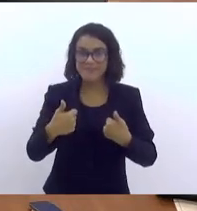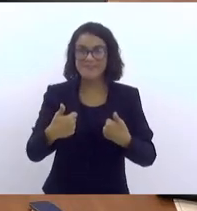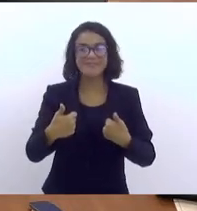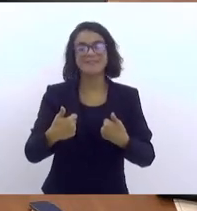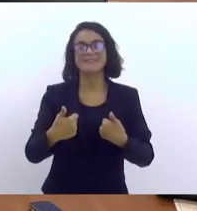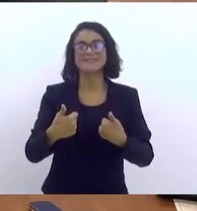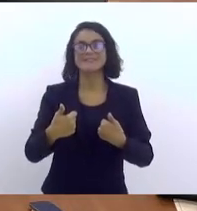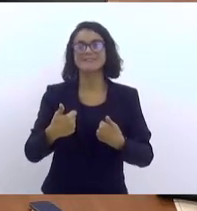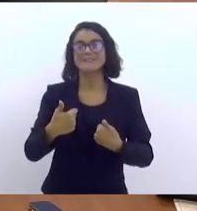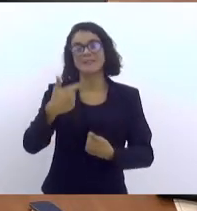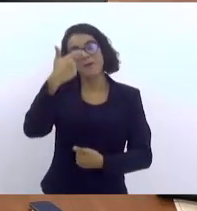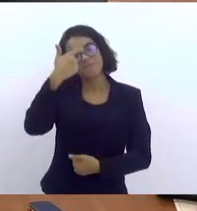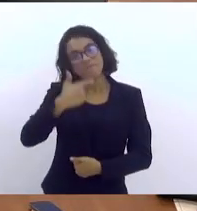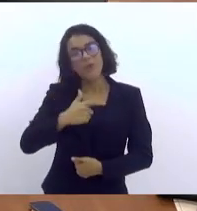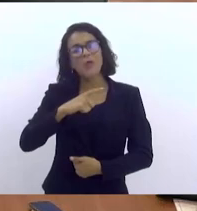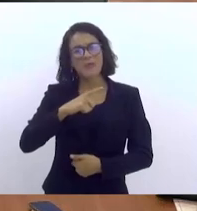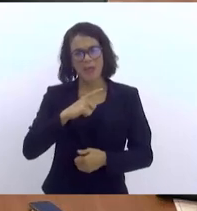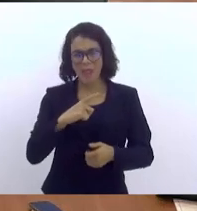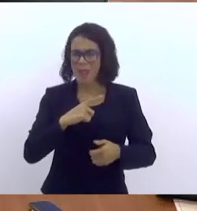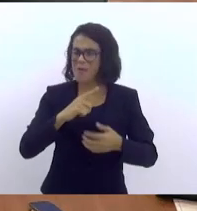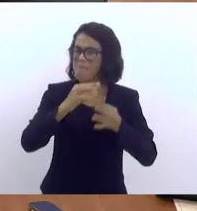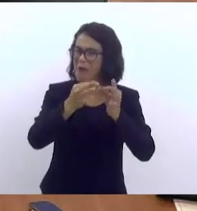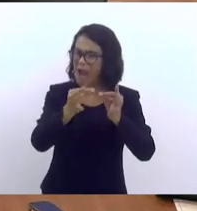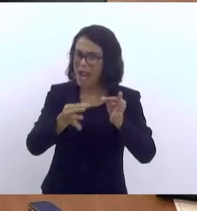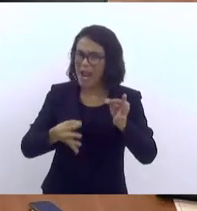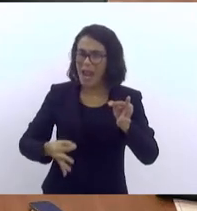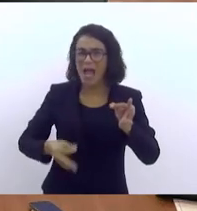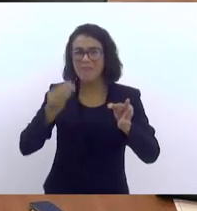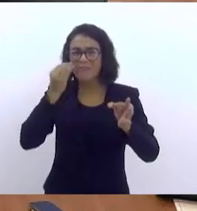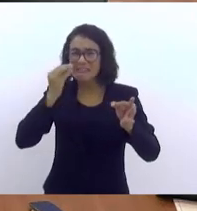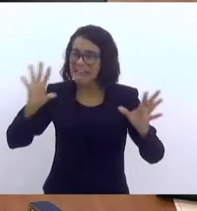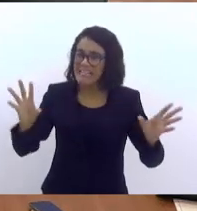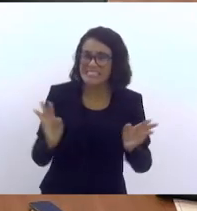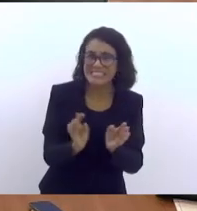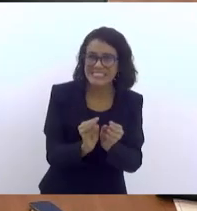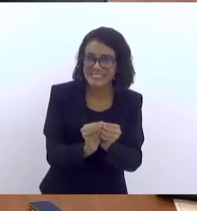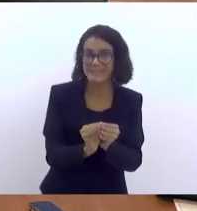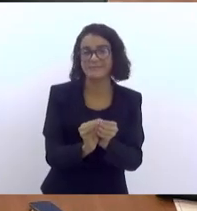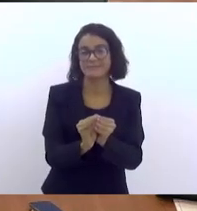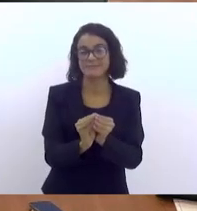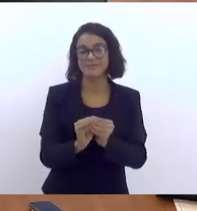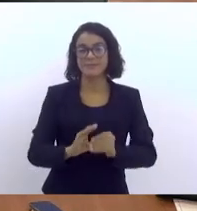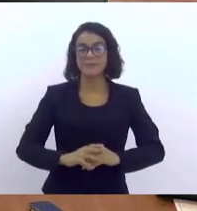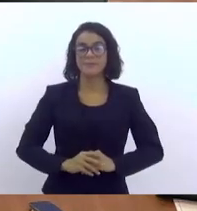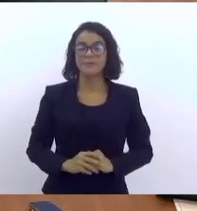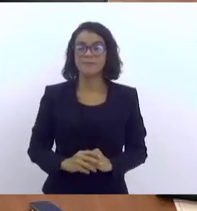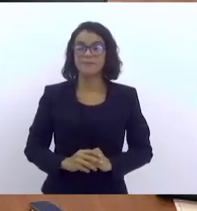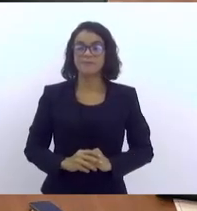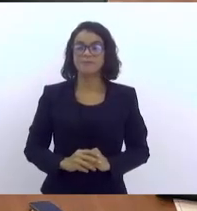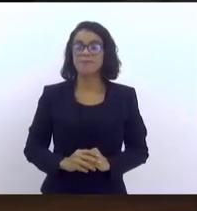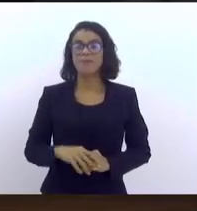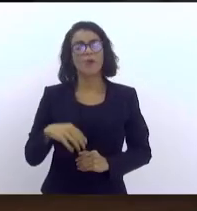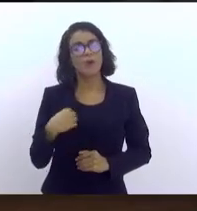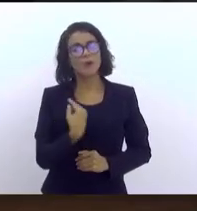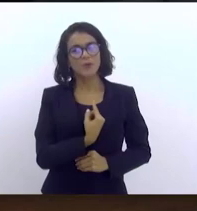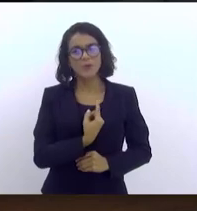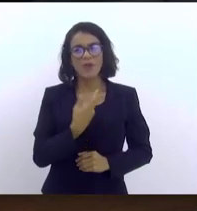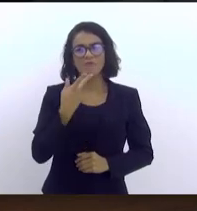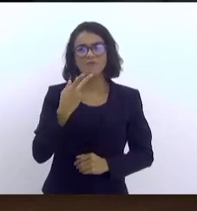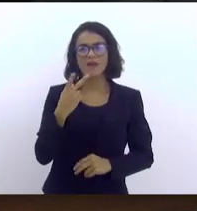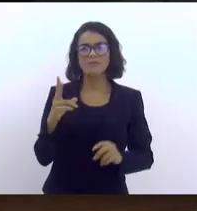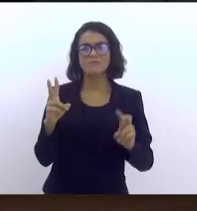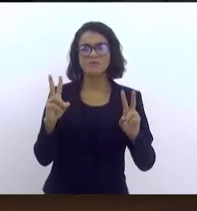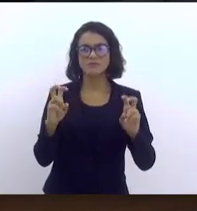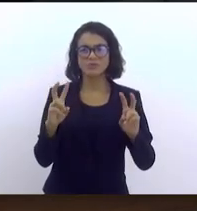então eu tenho bastante coisa para falar então vou tentar ser o mais insensível possível quando a gente trata sobre